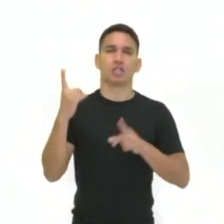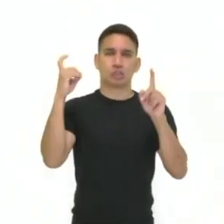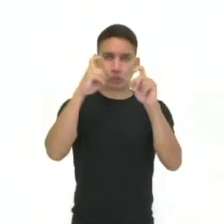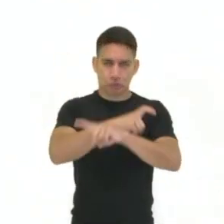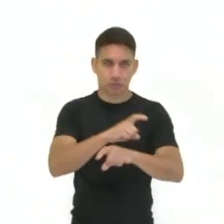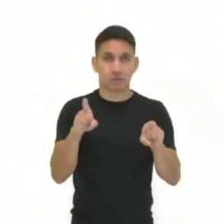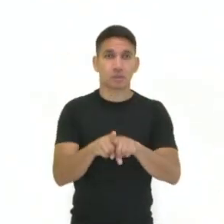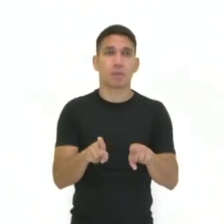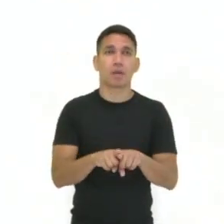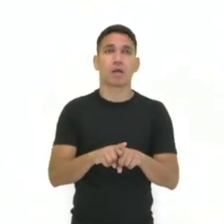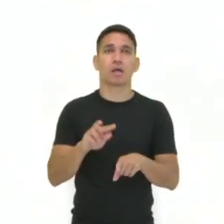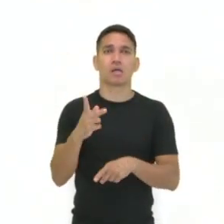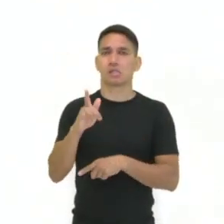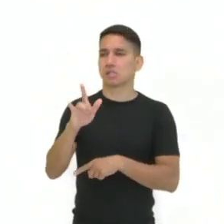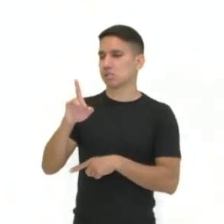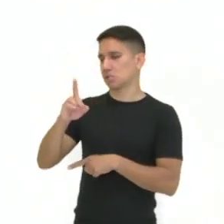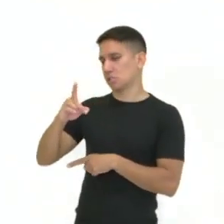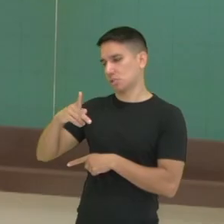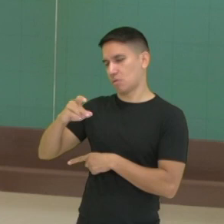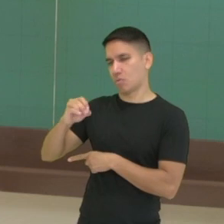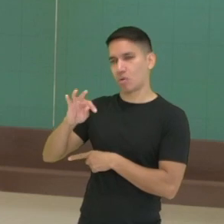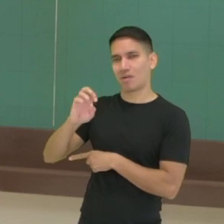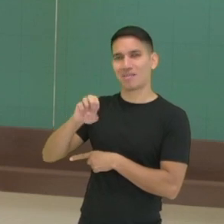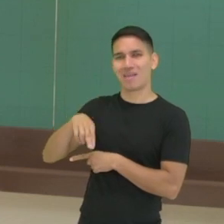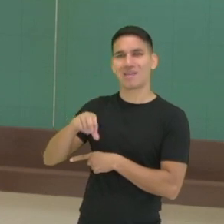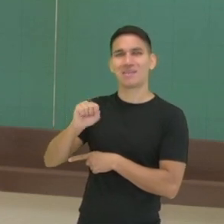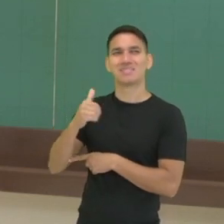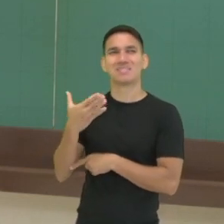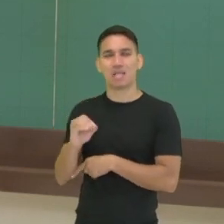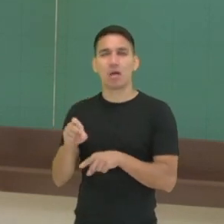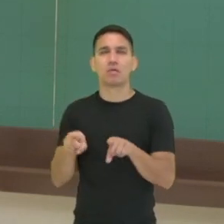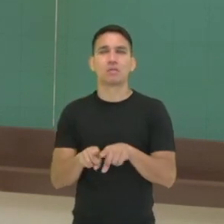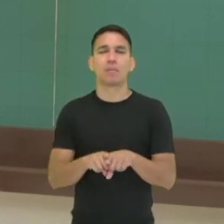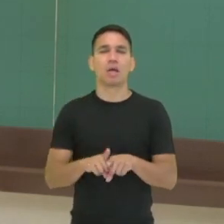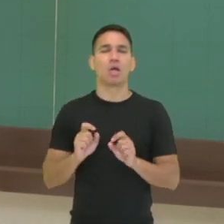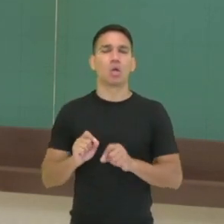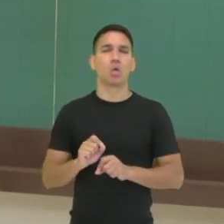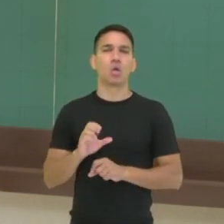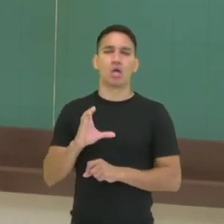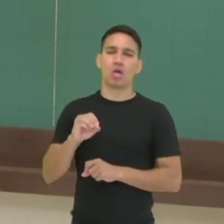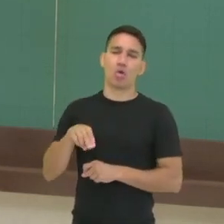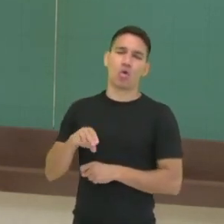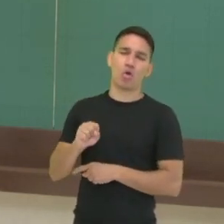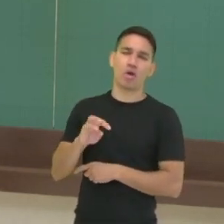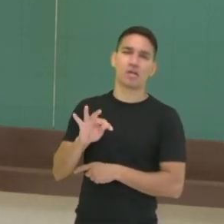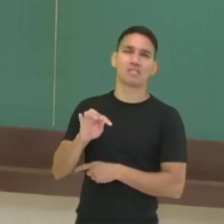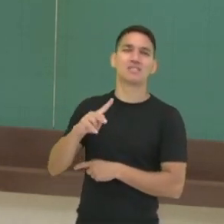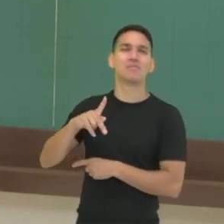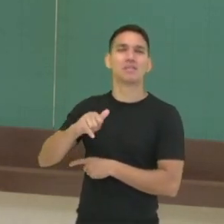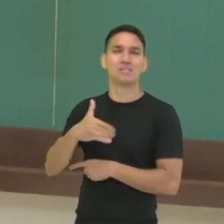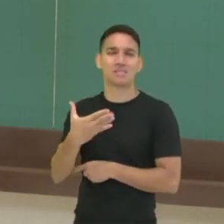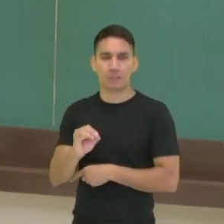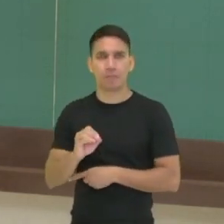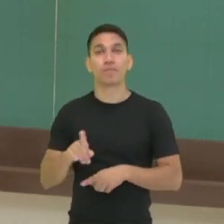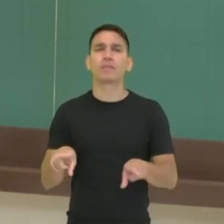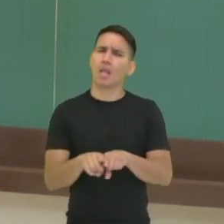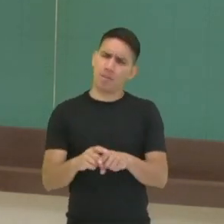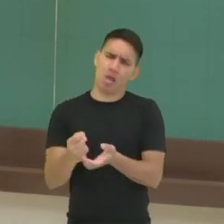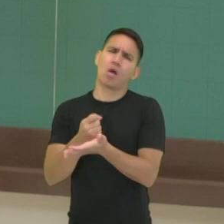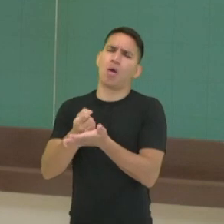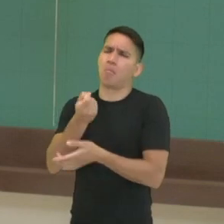hipotensão, além de constipação intestinal. Apesar de existirem medicamentos que